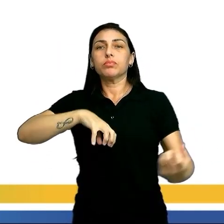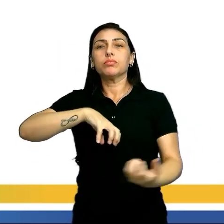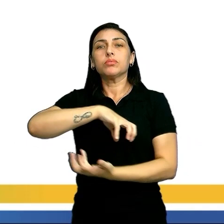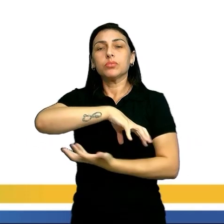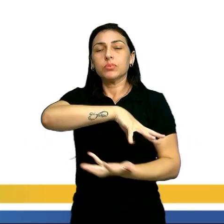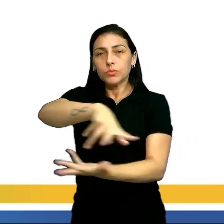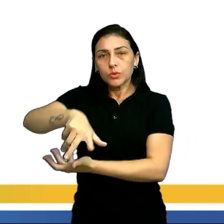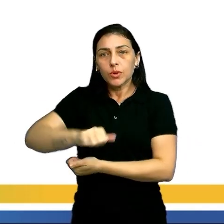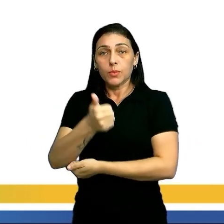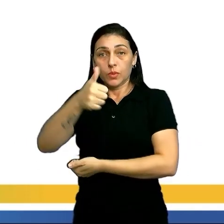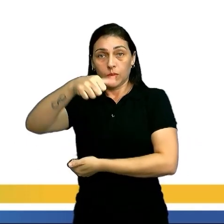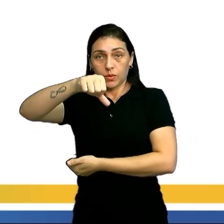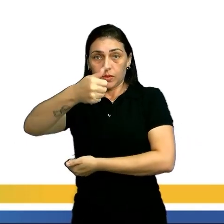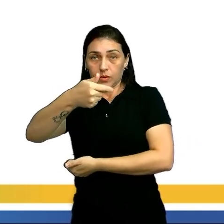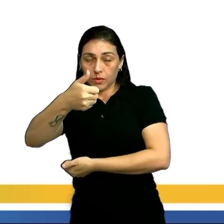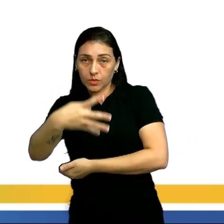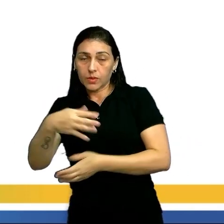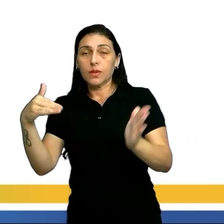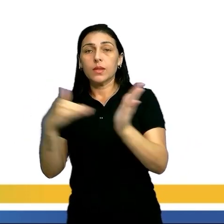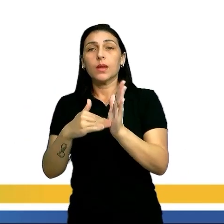em 1914 a